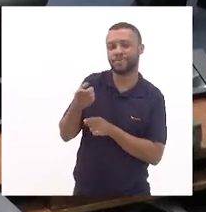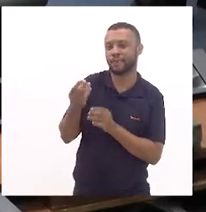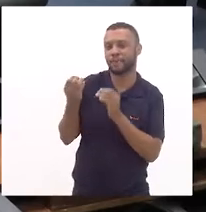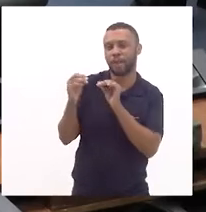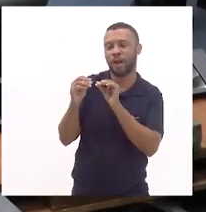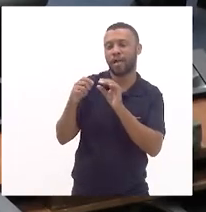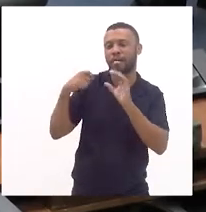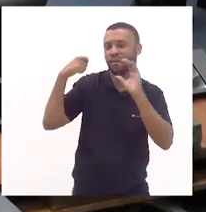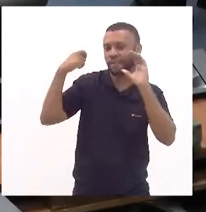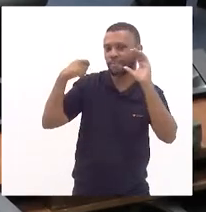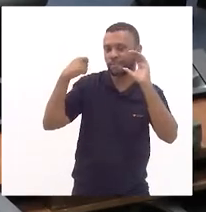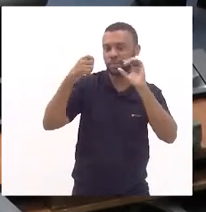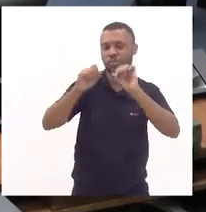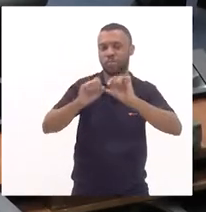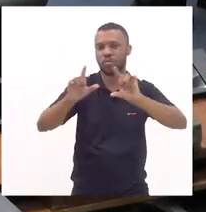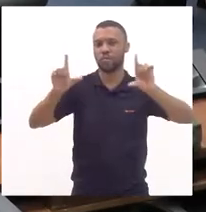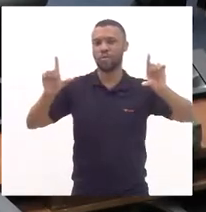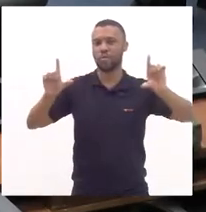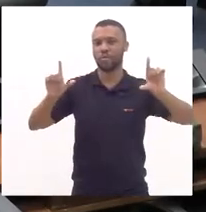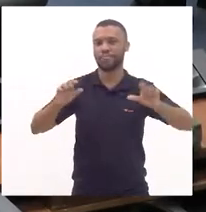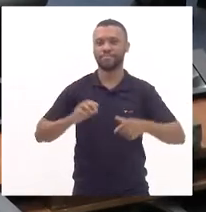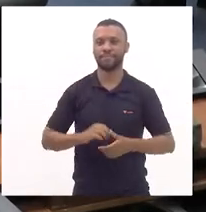Da janela.